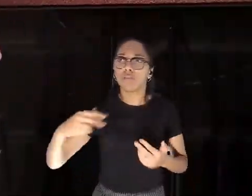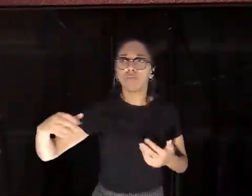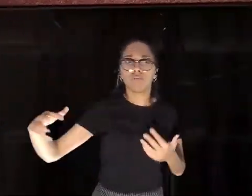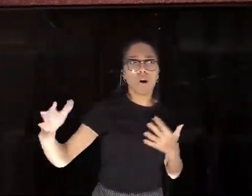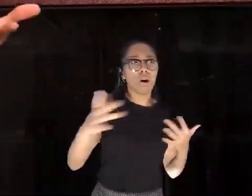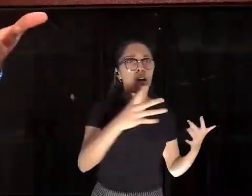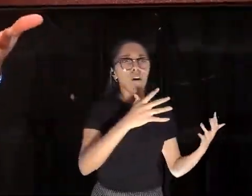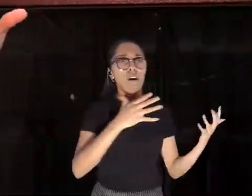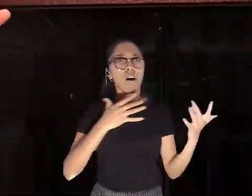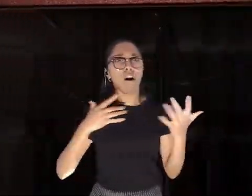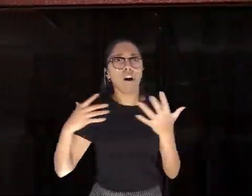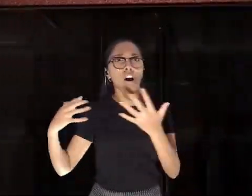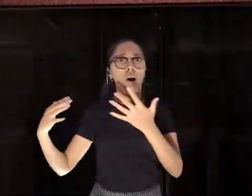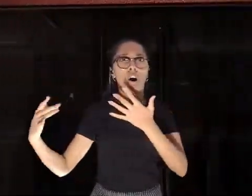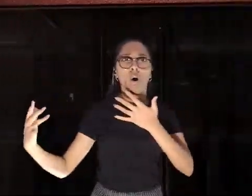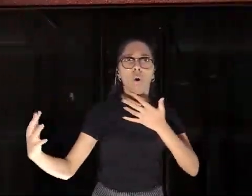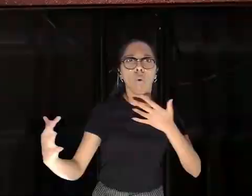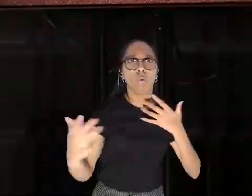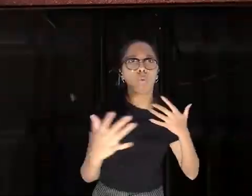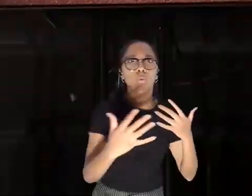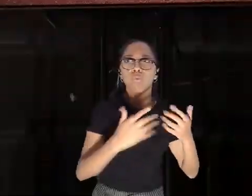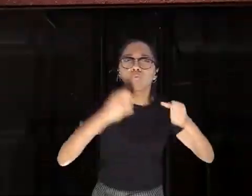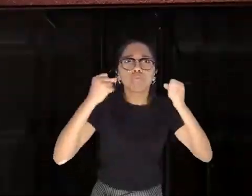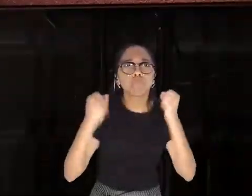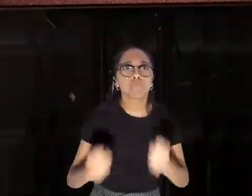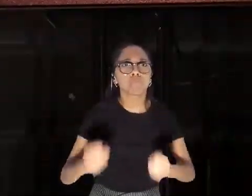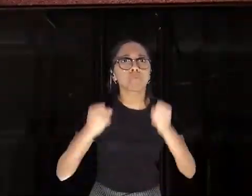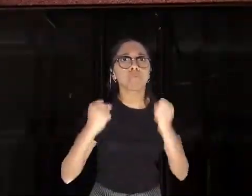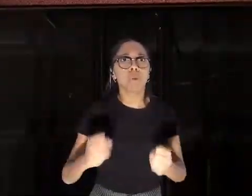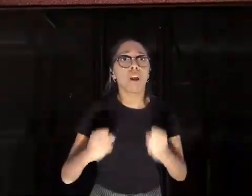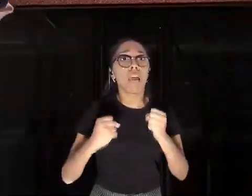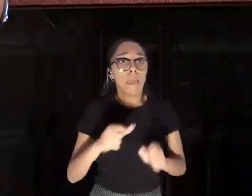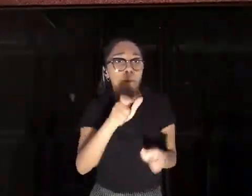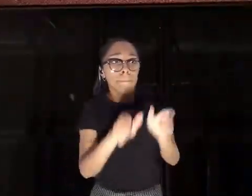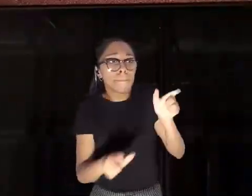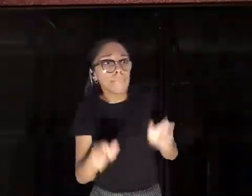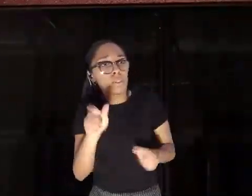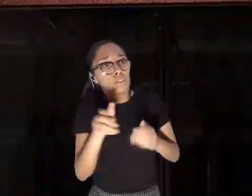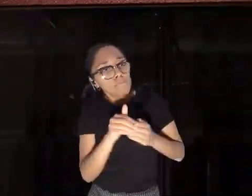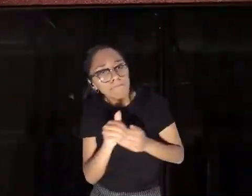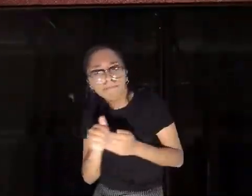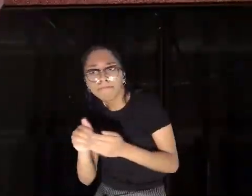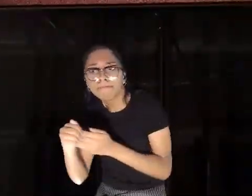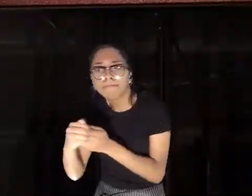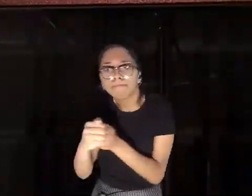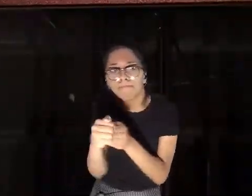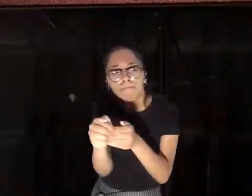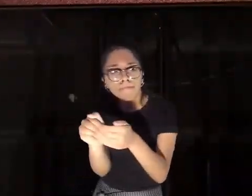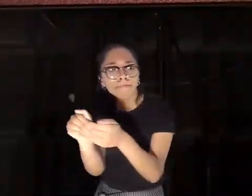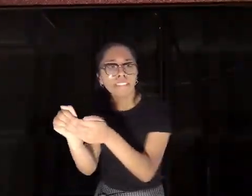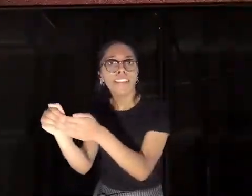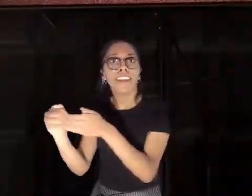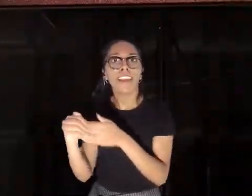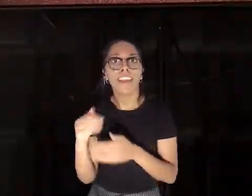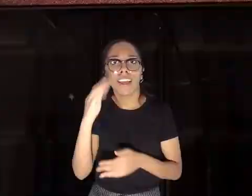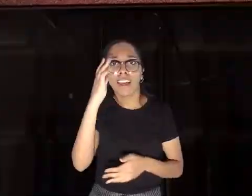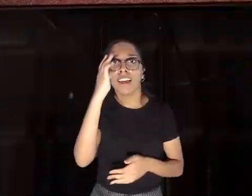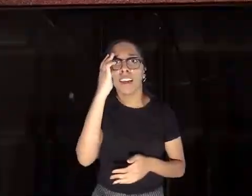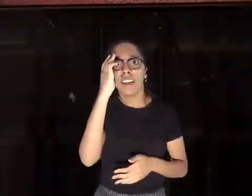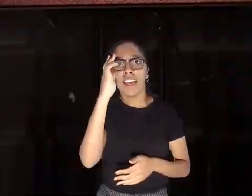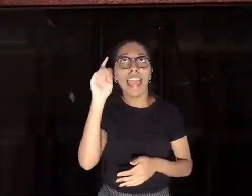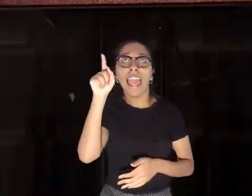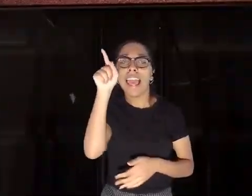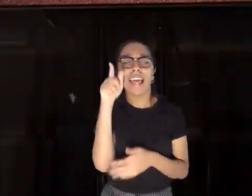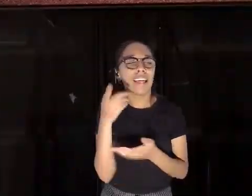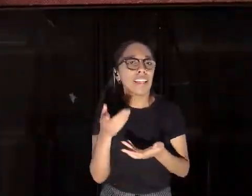não há ninguém que mande nele. Ele manda em todos. Esse vento, ele é incompreensível. Porque um dia ele vem para cá, outro dia ele vai para